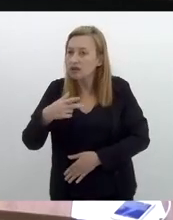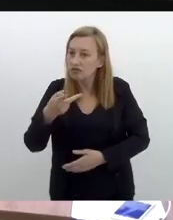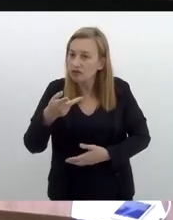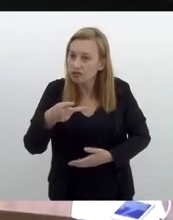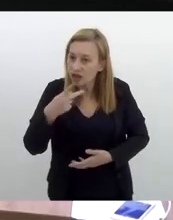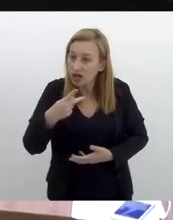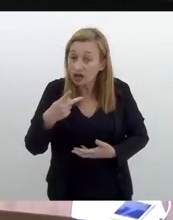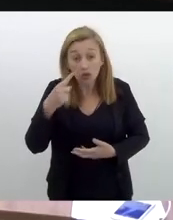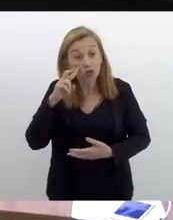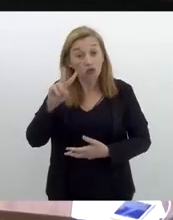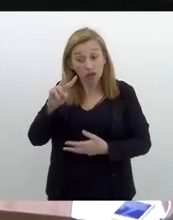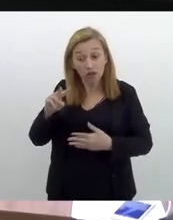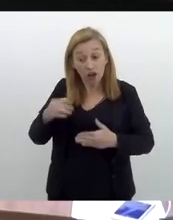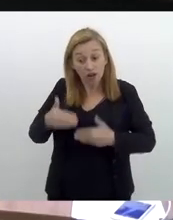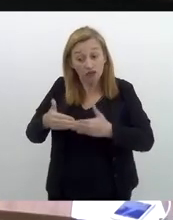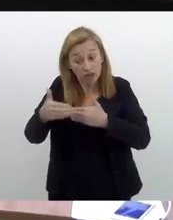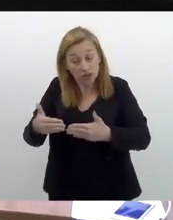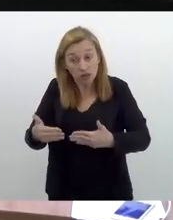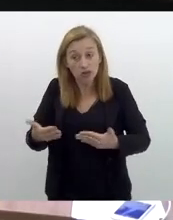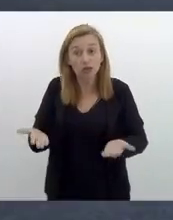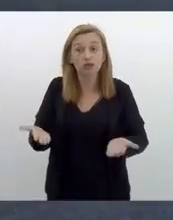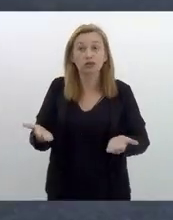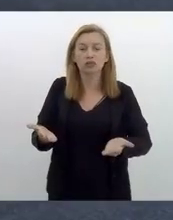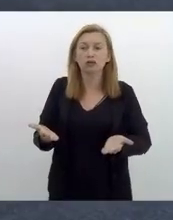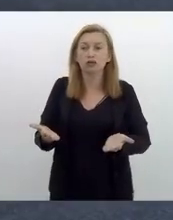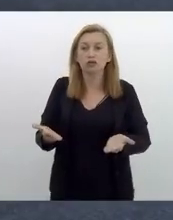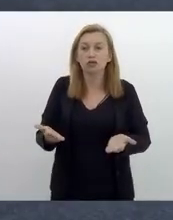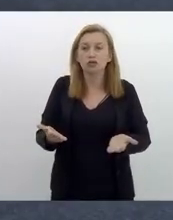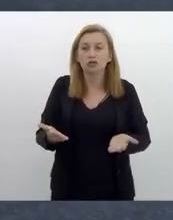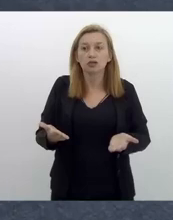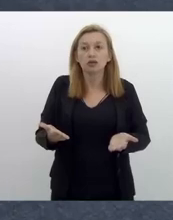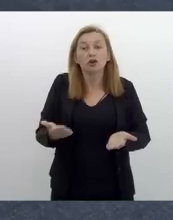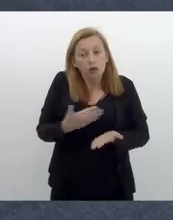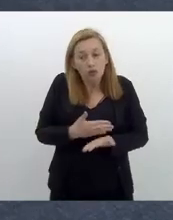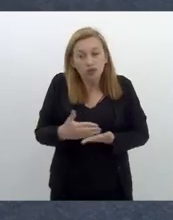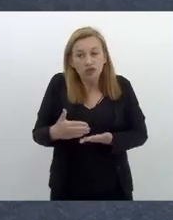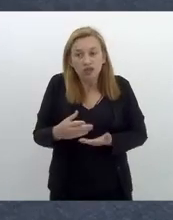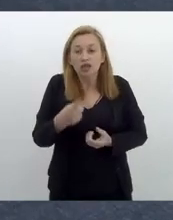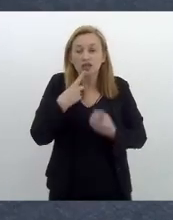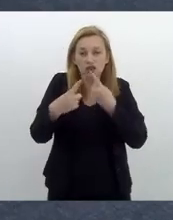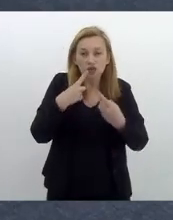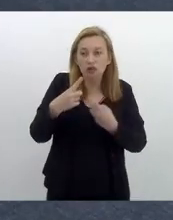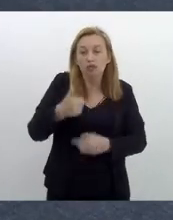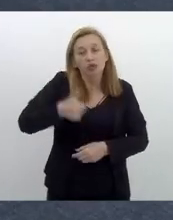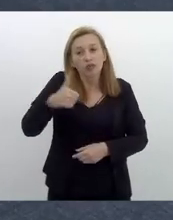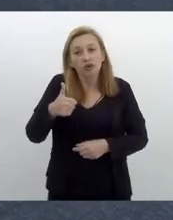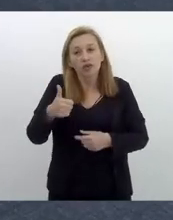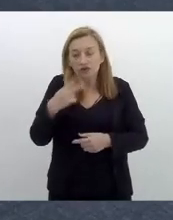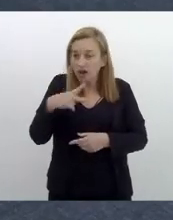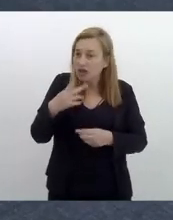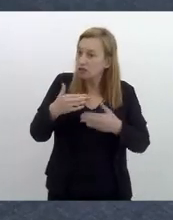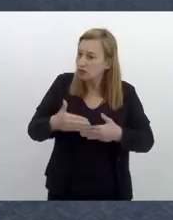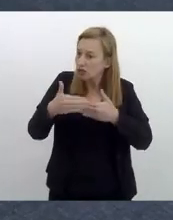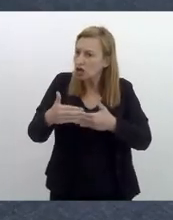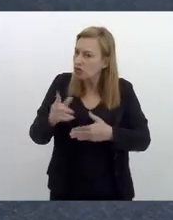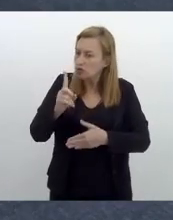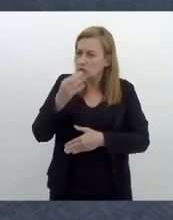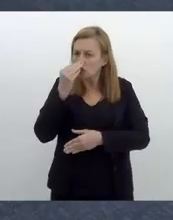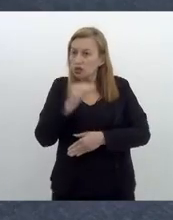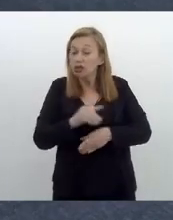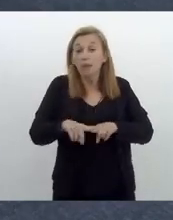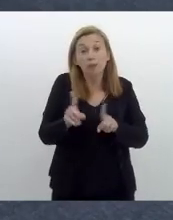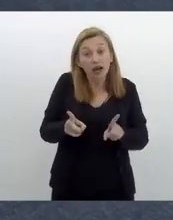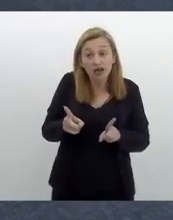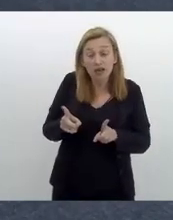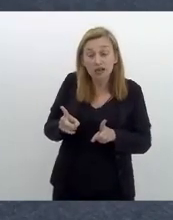eu fui um primeiros a dizer ao microfone que tem havido avanços comecei a primeira discussão falando sobre isso portanto não estou negando isso agora de qualquer